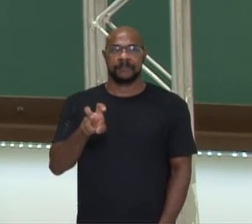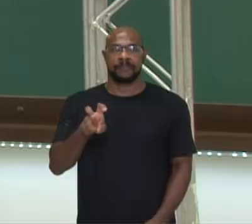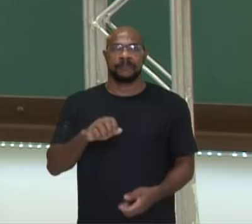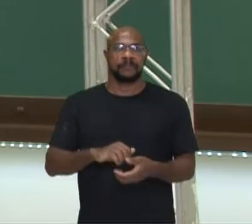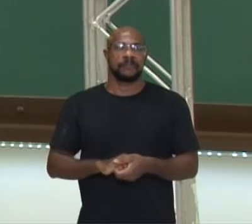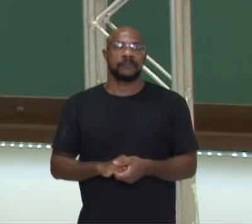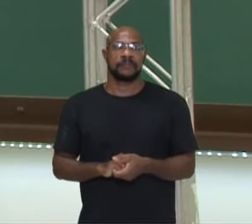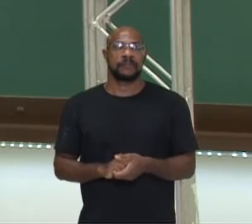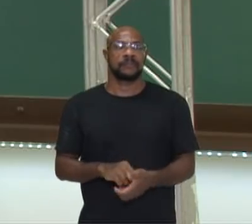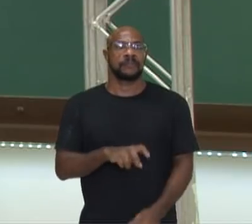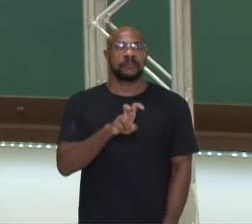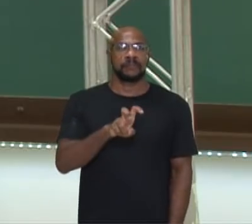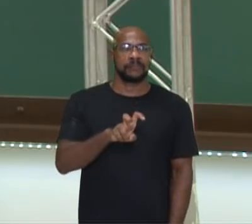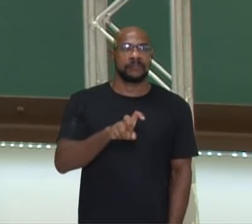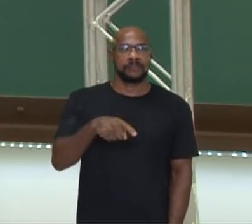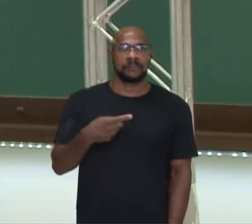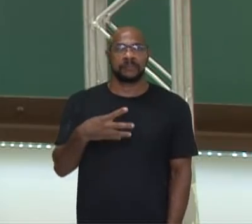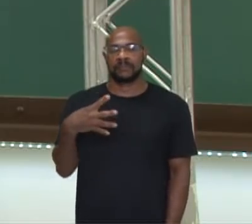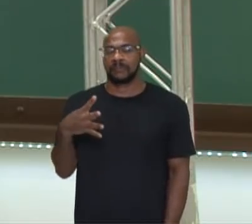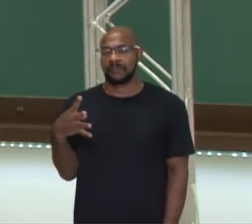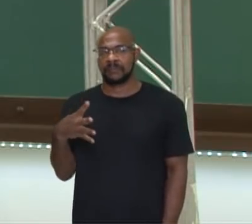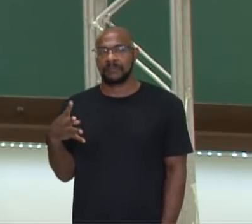e 5,44.